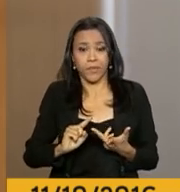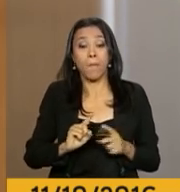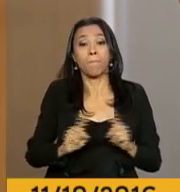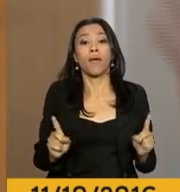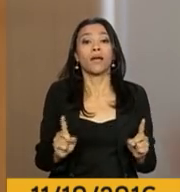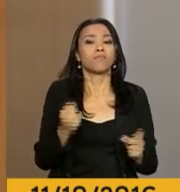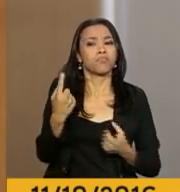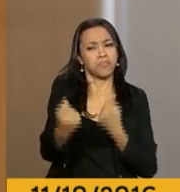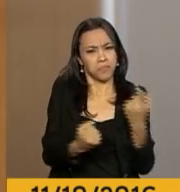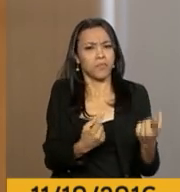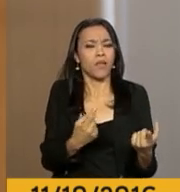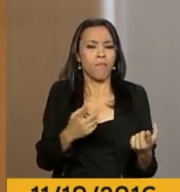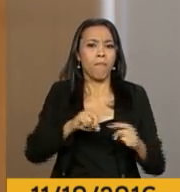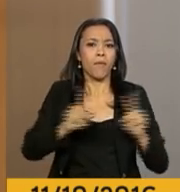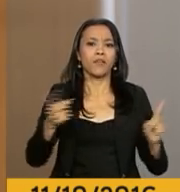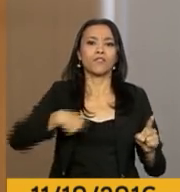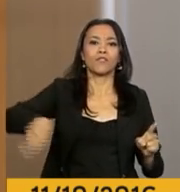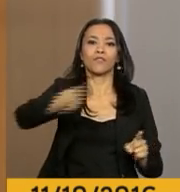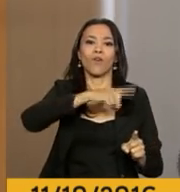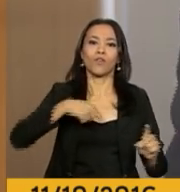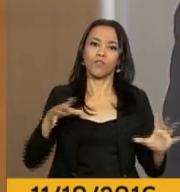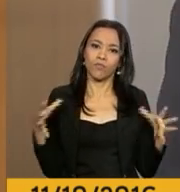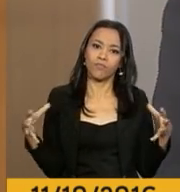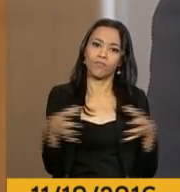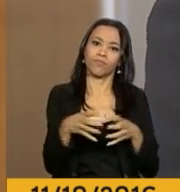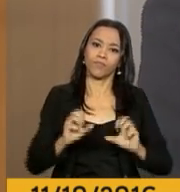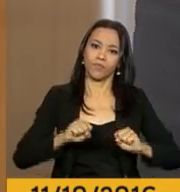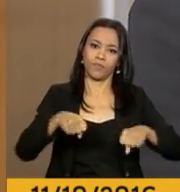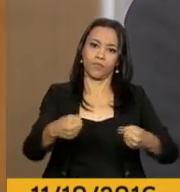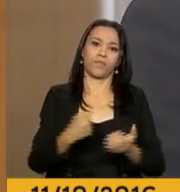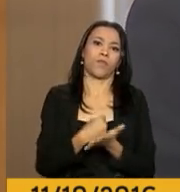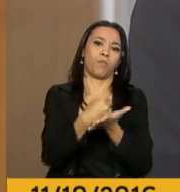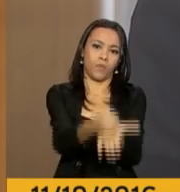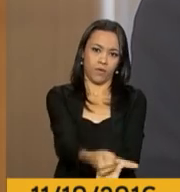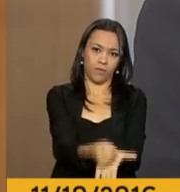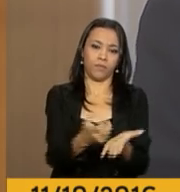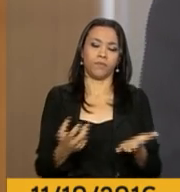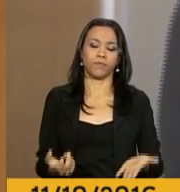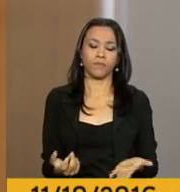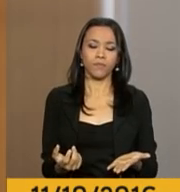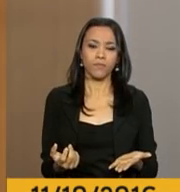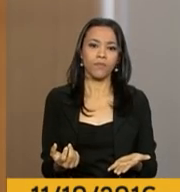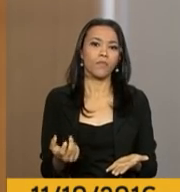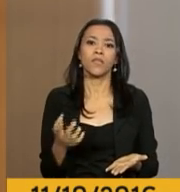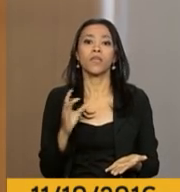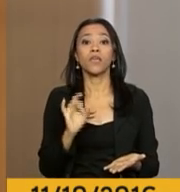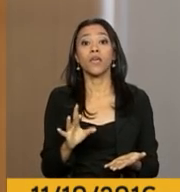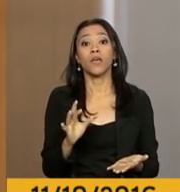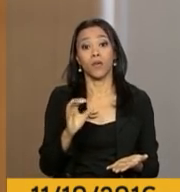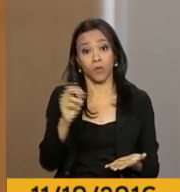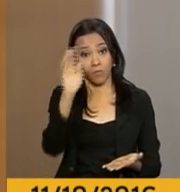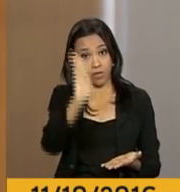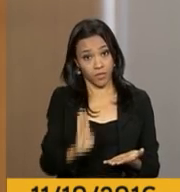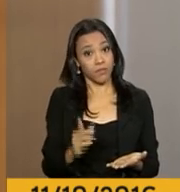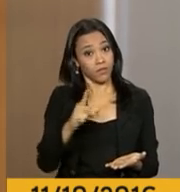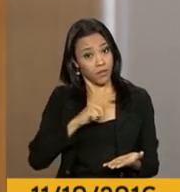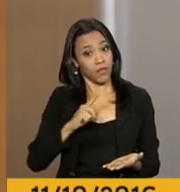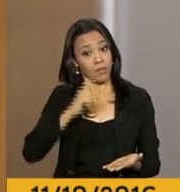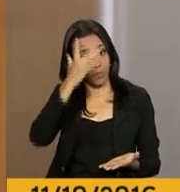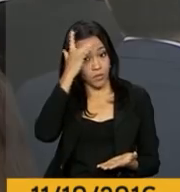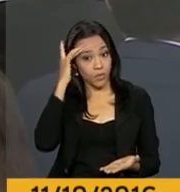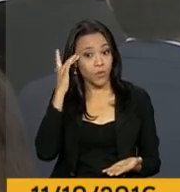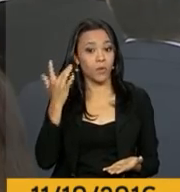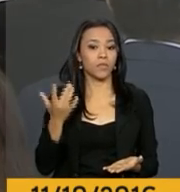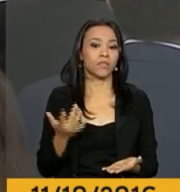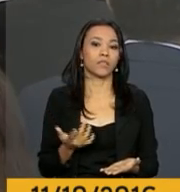colaborarem porque também não vamos pensar que o Brasil só existe gente como nós existe